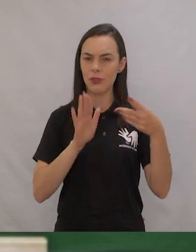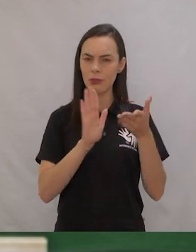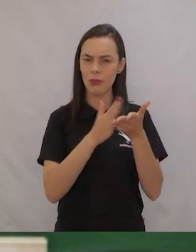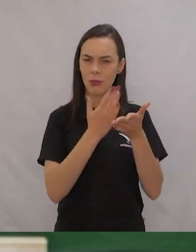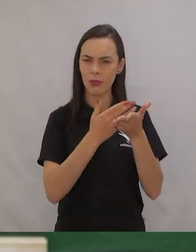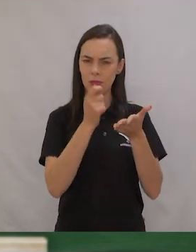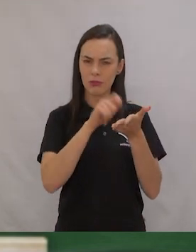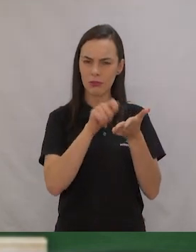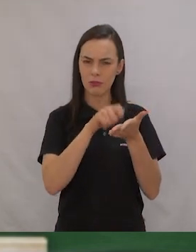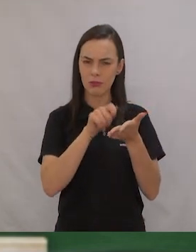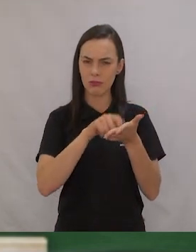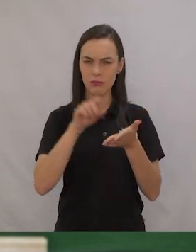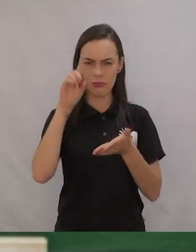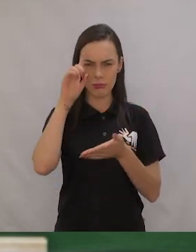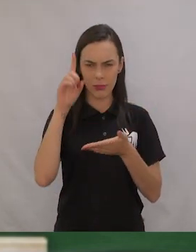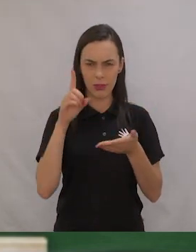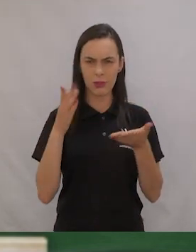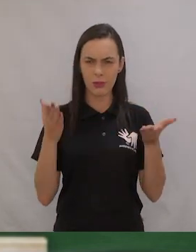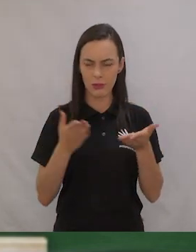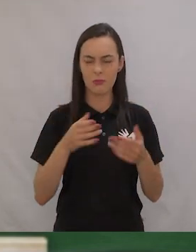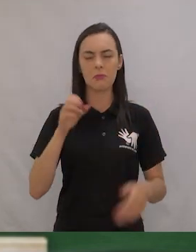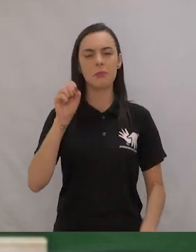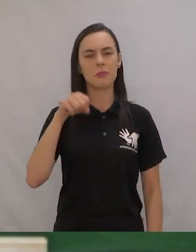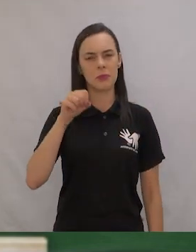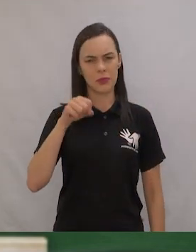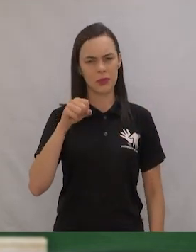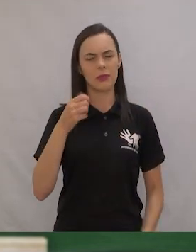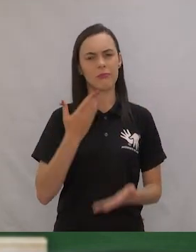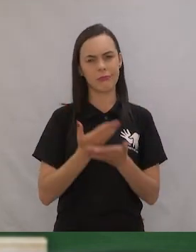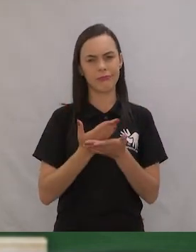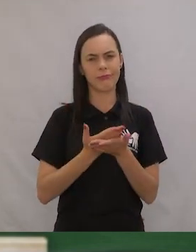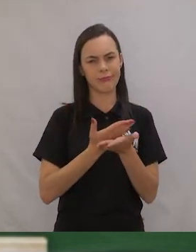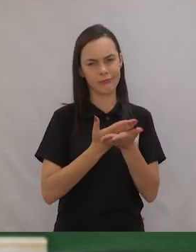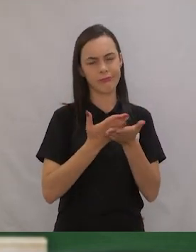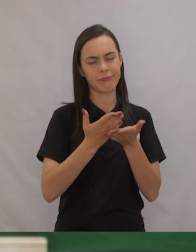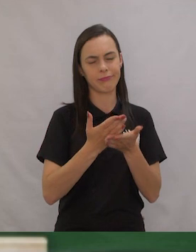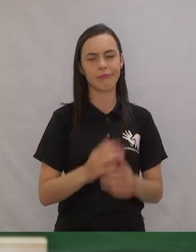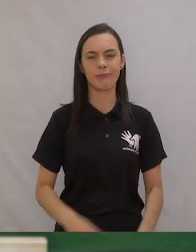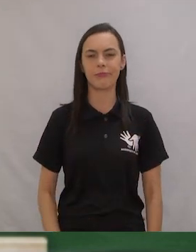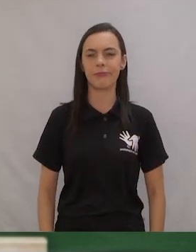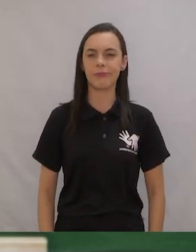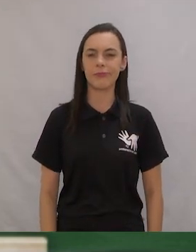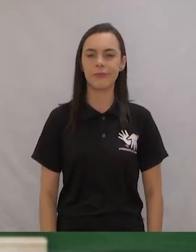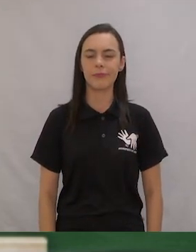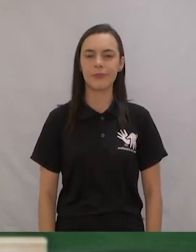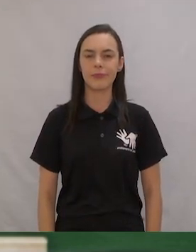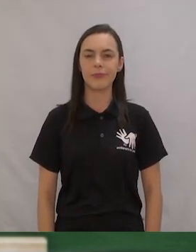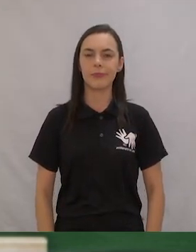nosso registro da data? Sim, fizemos lá no início da nossa aula.